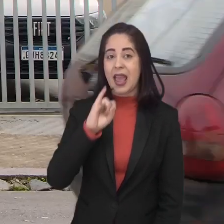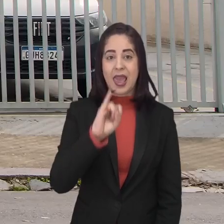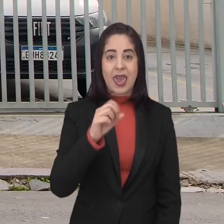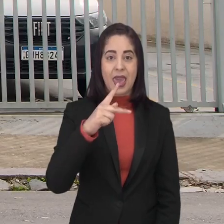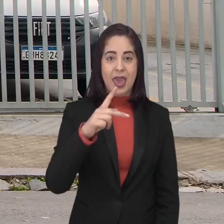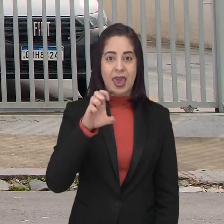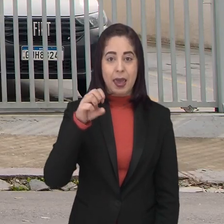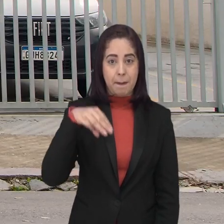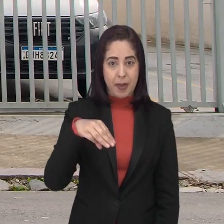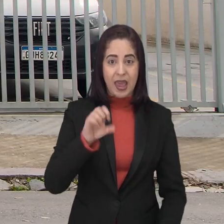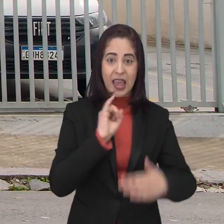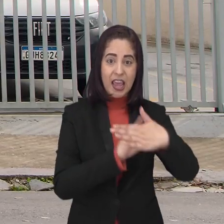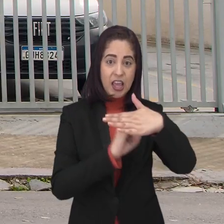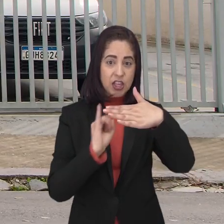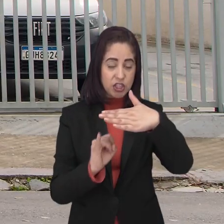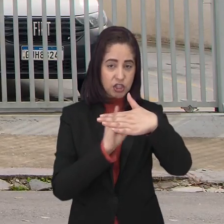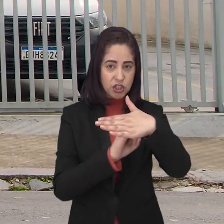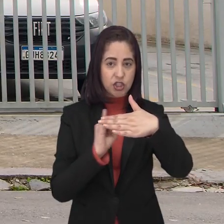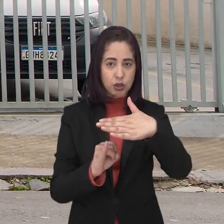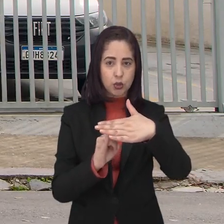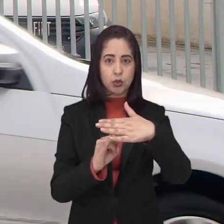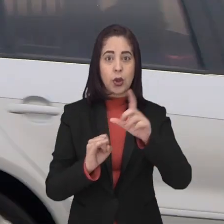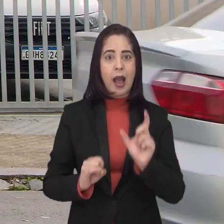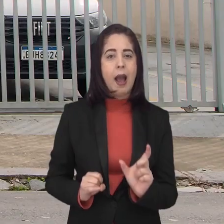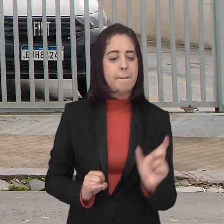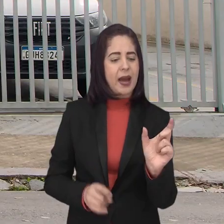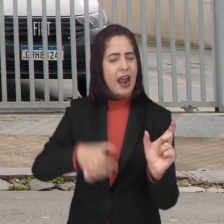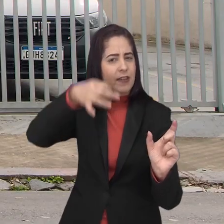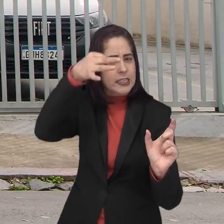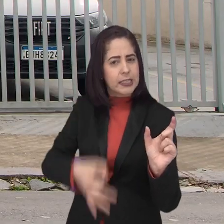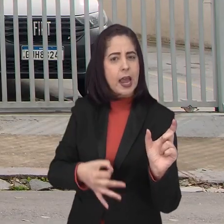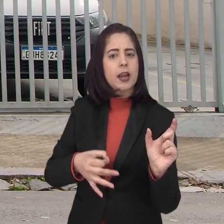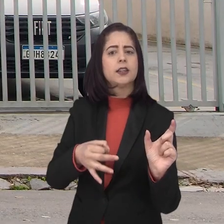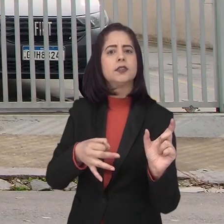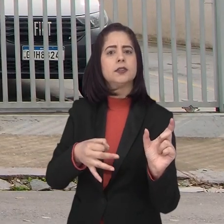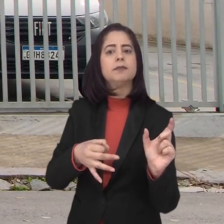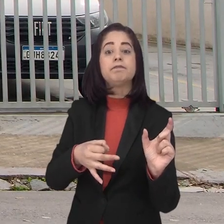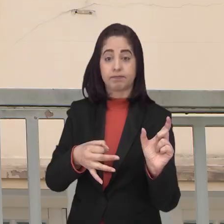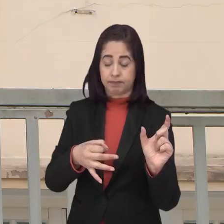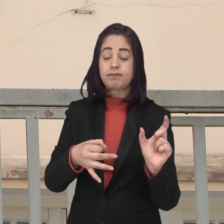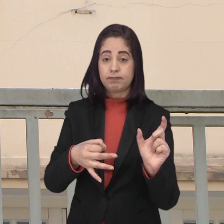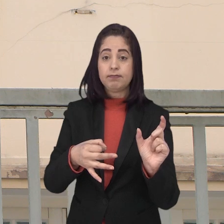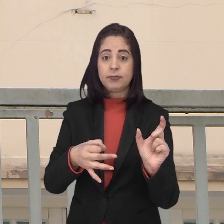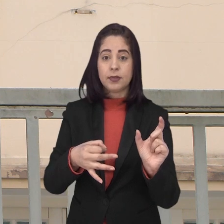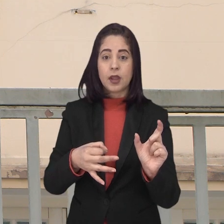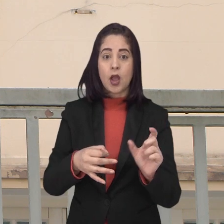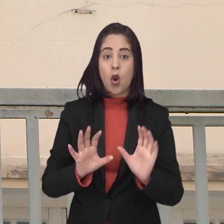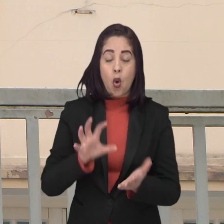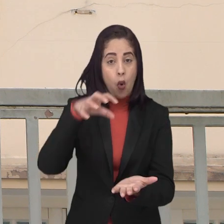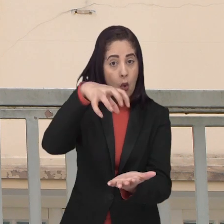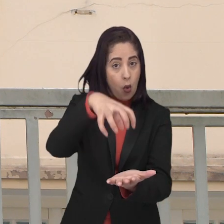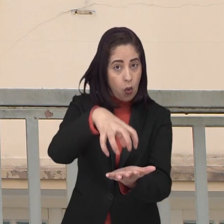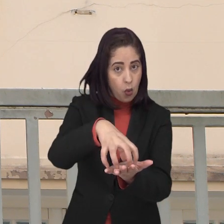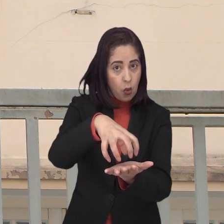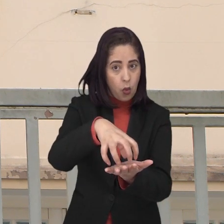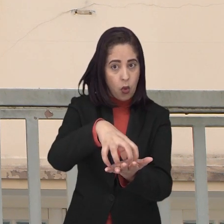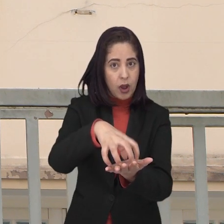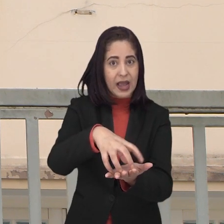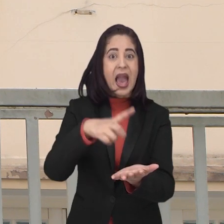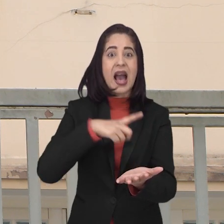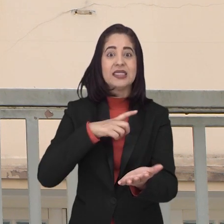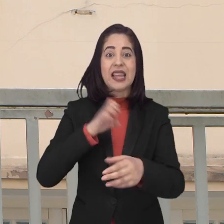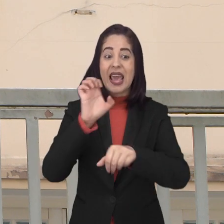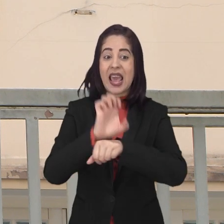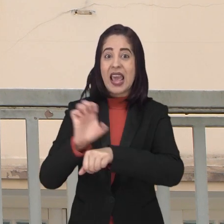o Instituto de Pesos e Medidas, a palavra de ordem é precisão. O órgão é uma autarquia presente